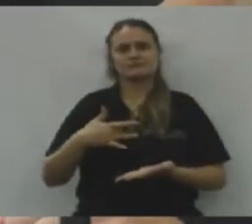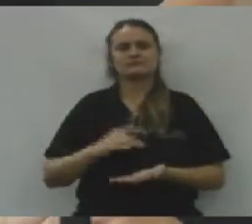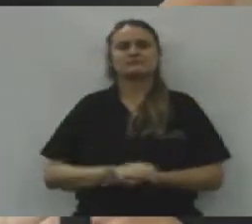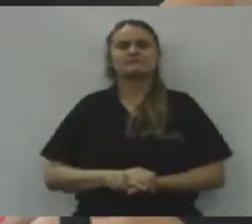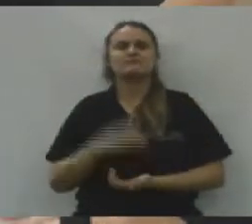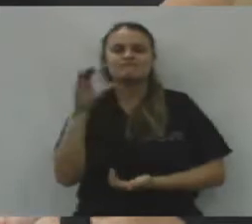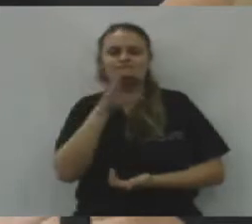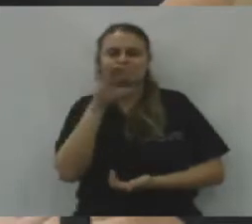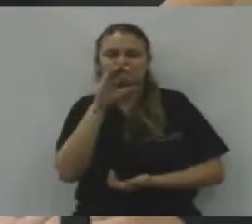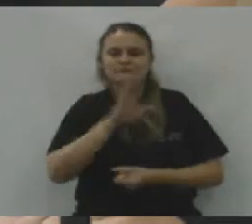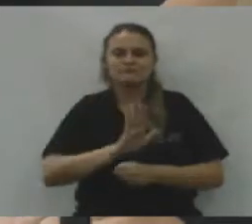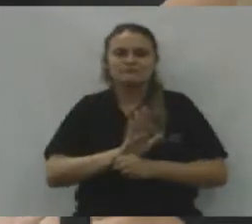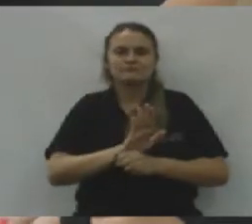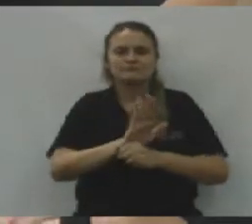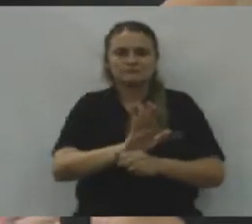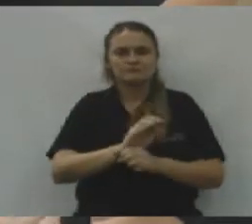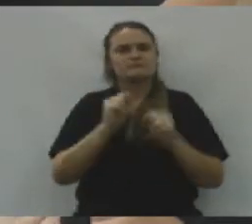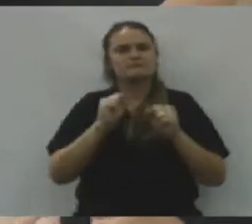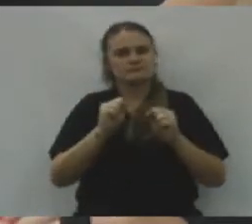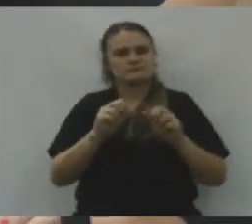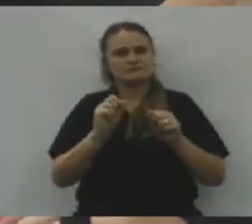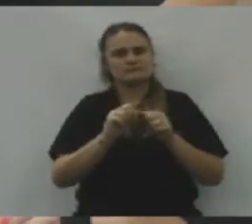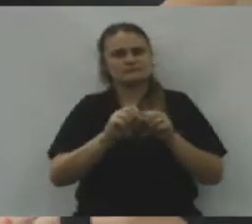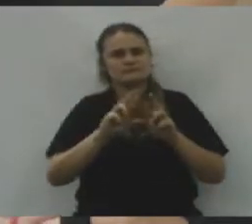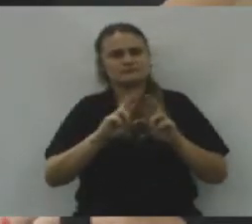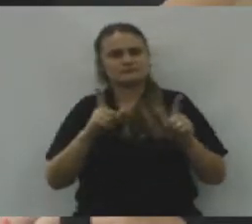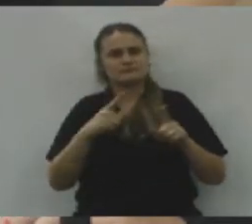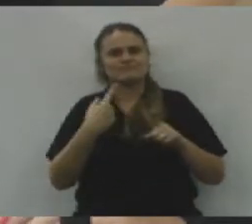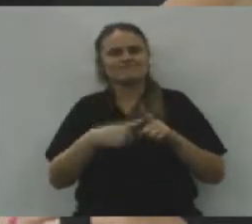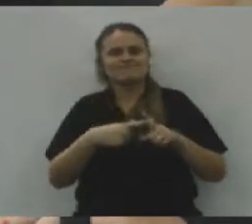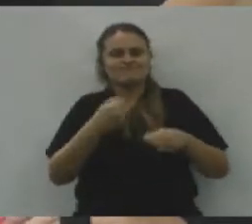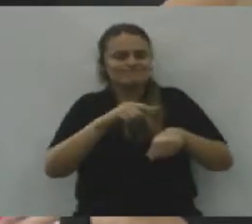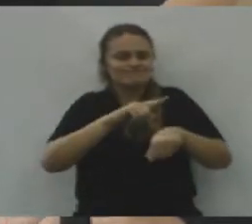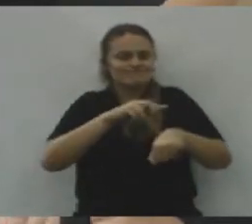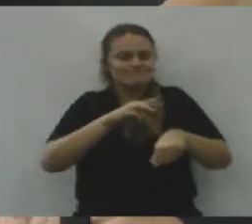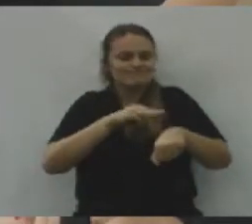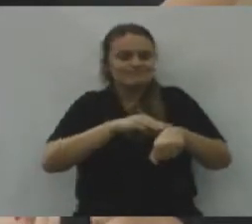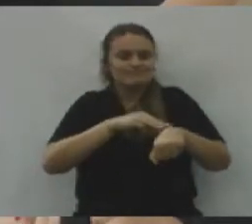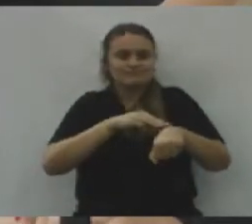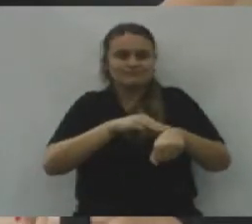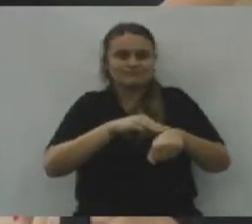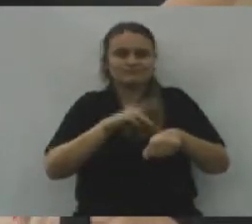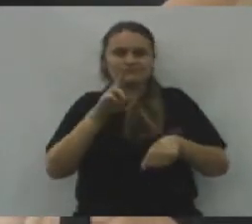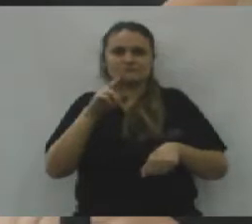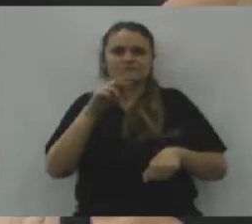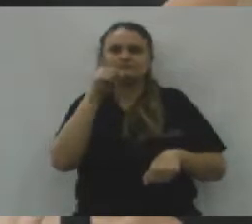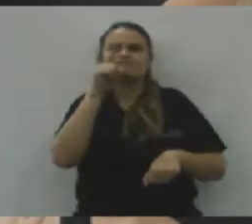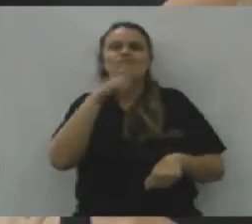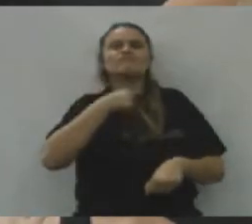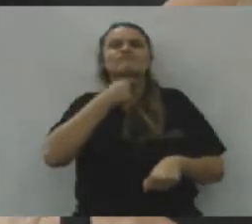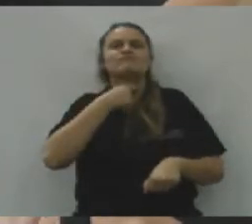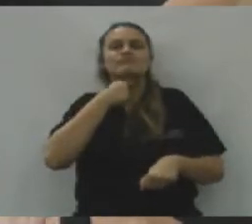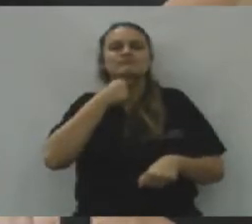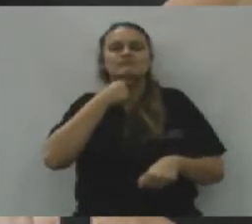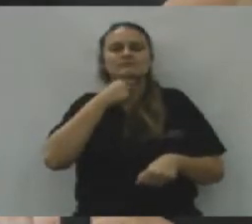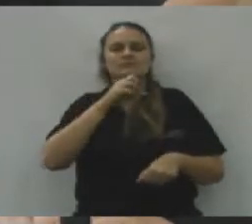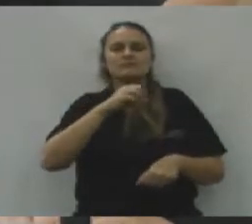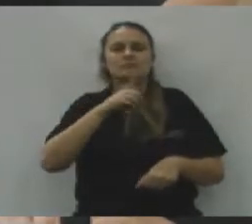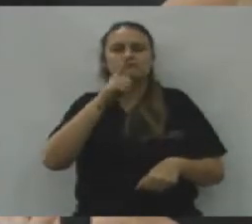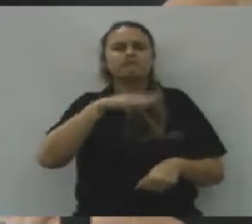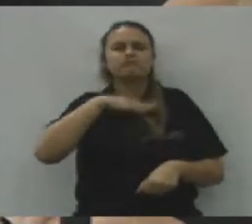emergencial que vai fazer a diferença, porque é questão de minutos. É tão quanto um afogamento ou uma parada